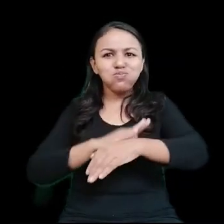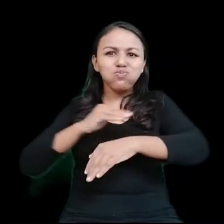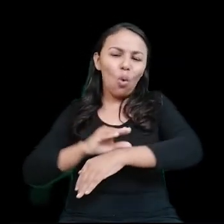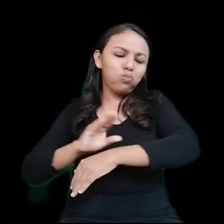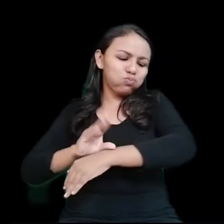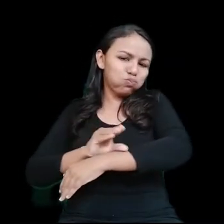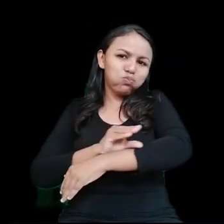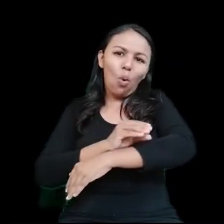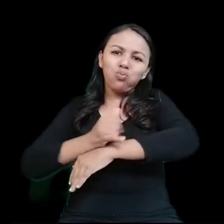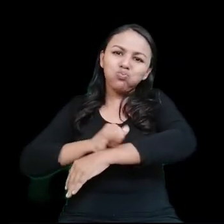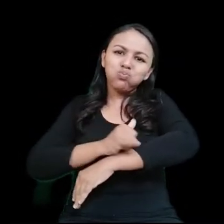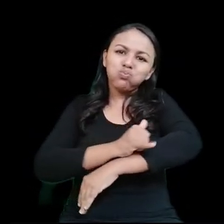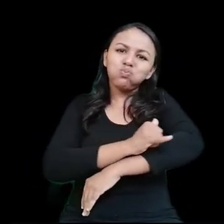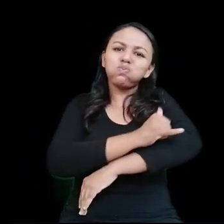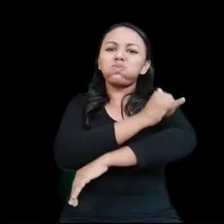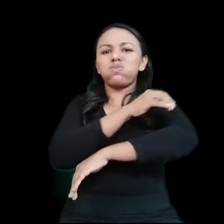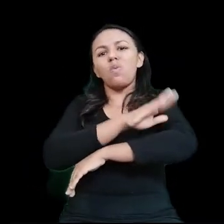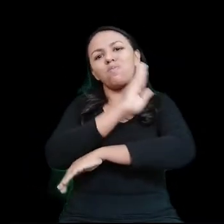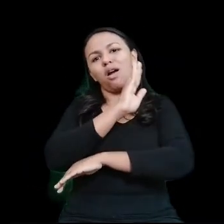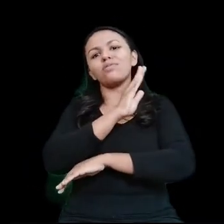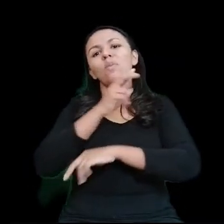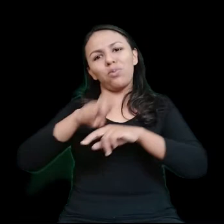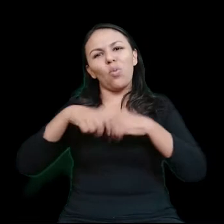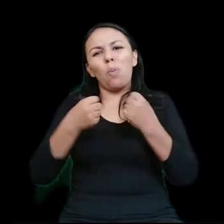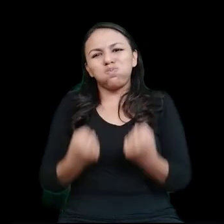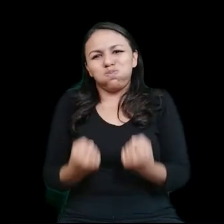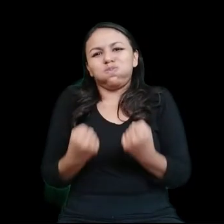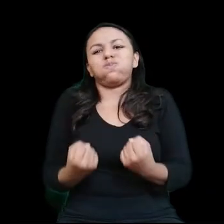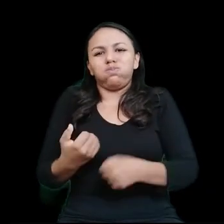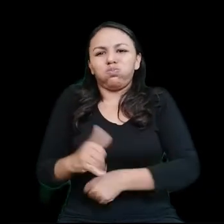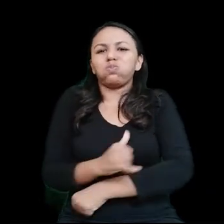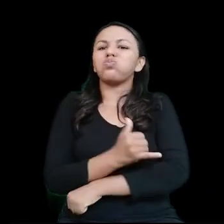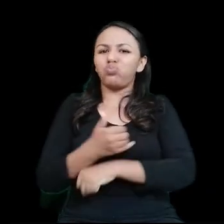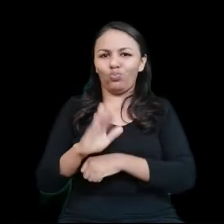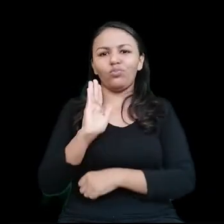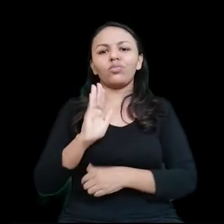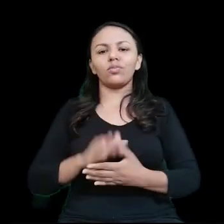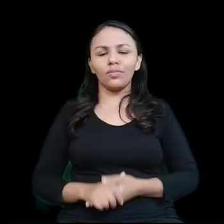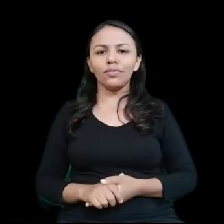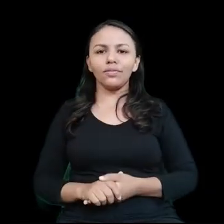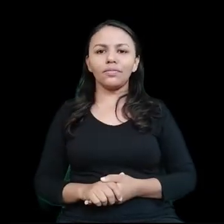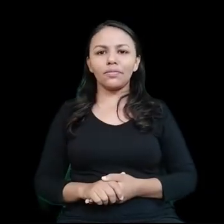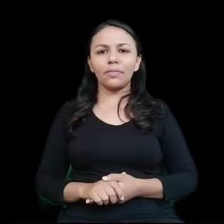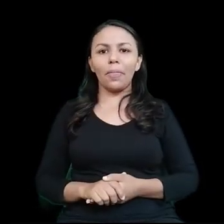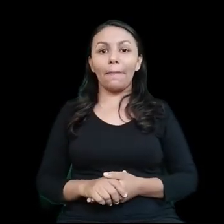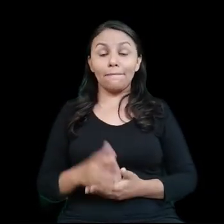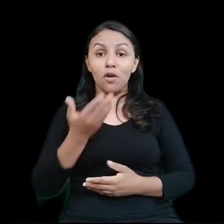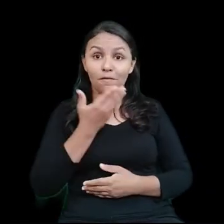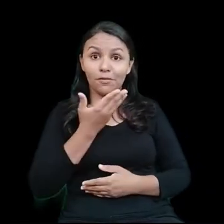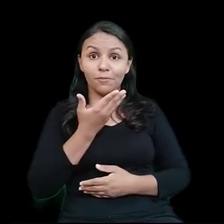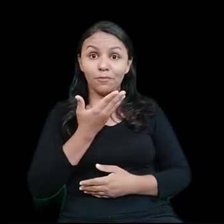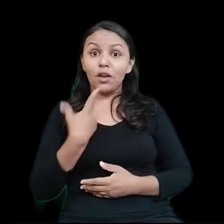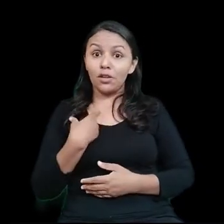desse substrato que é a gordura, aumentando de certa forma o peso. Vendo aqui, nós temos que a massa